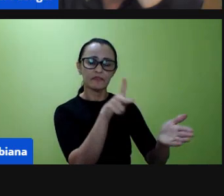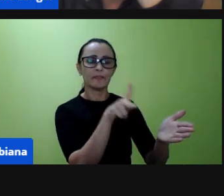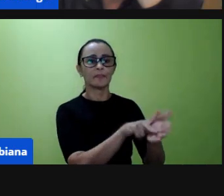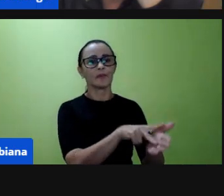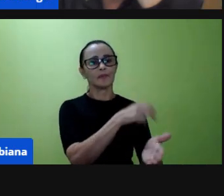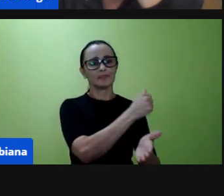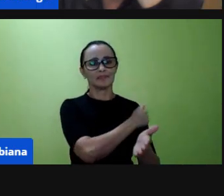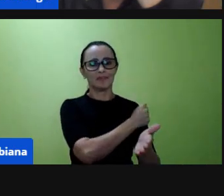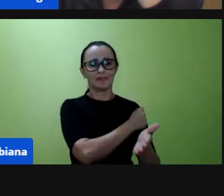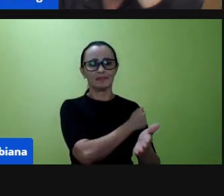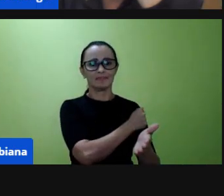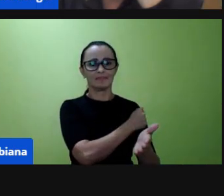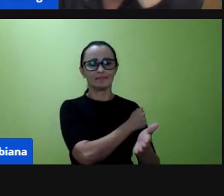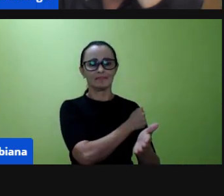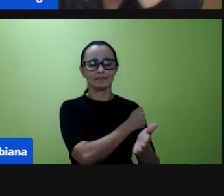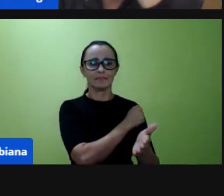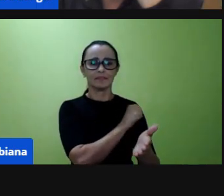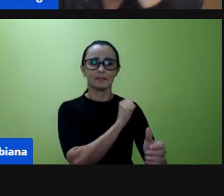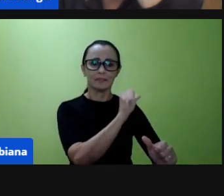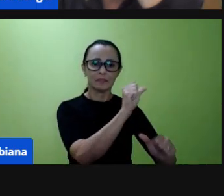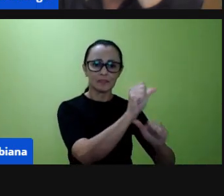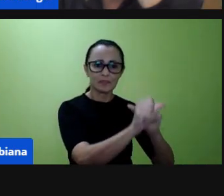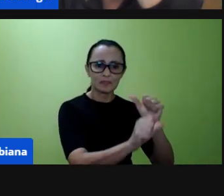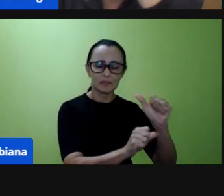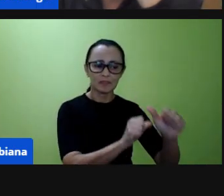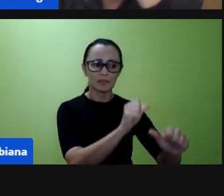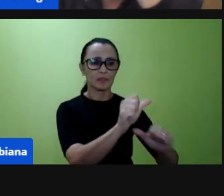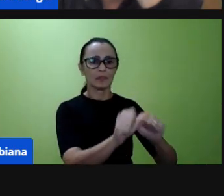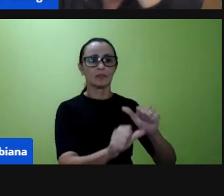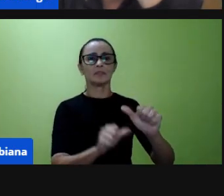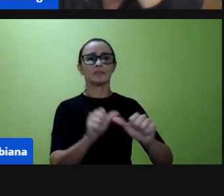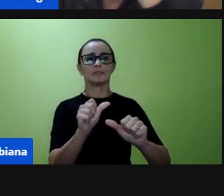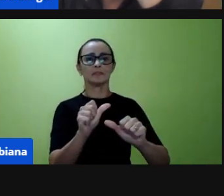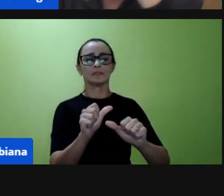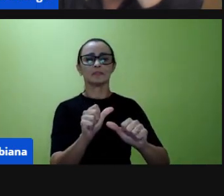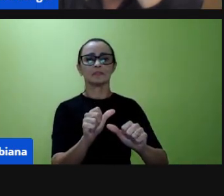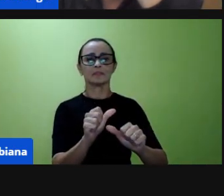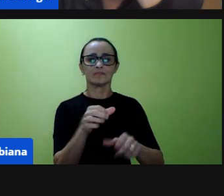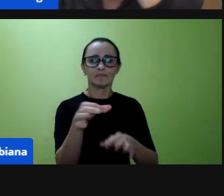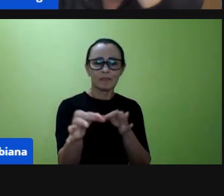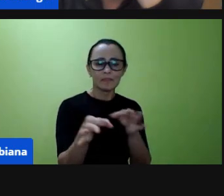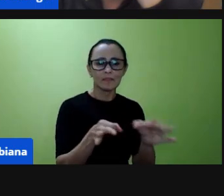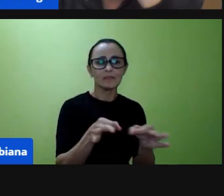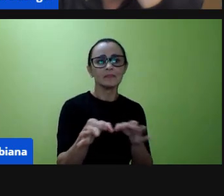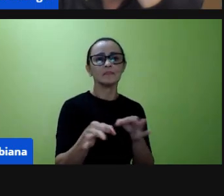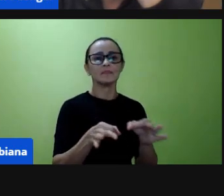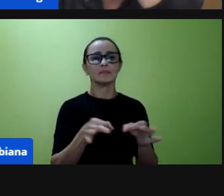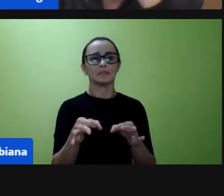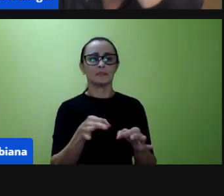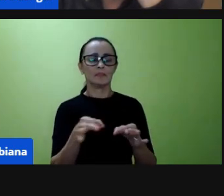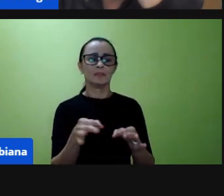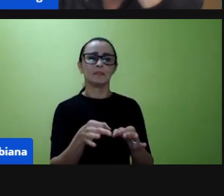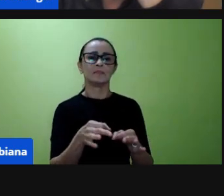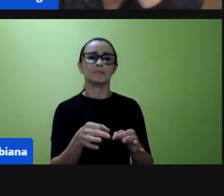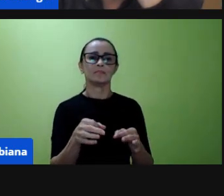para produzirmos justamente esse conhecimento utilizando outros tipos de fontes, outros